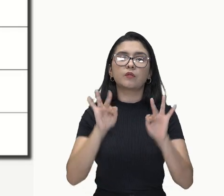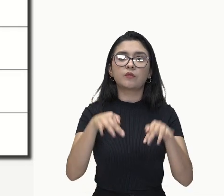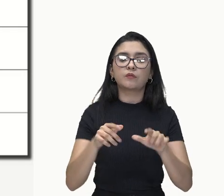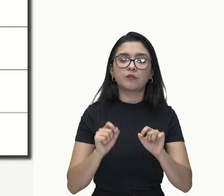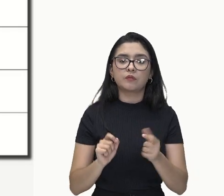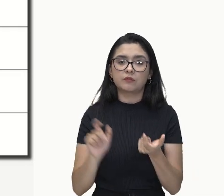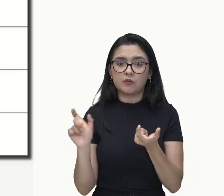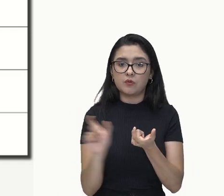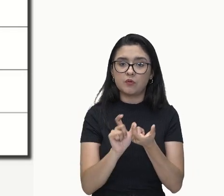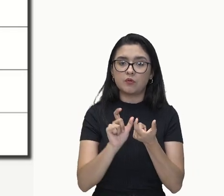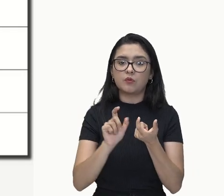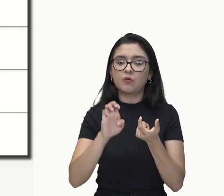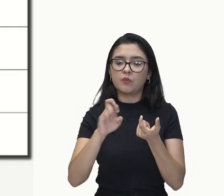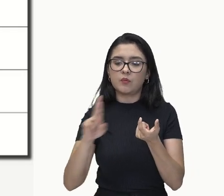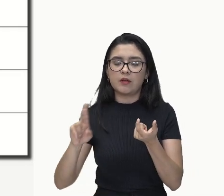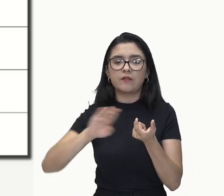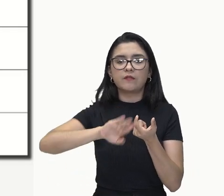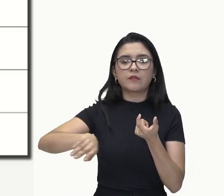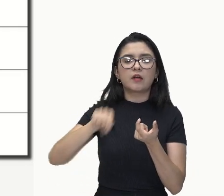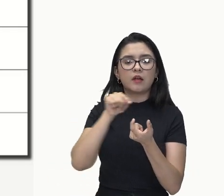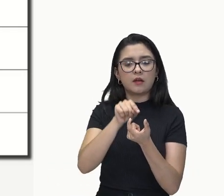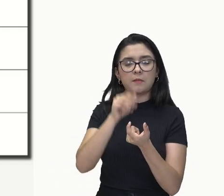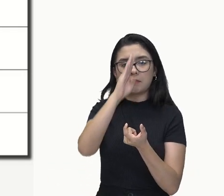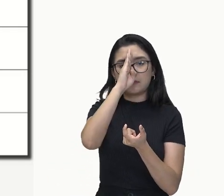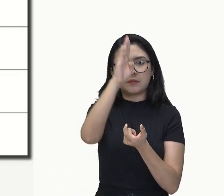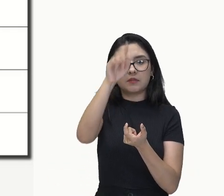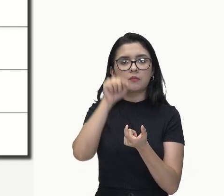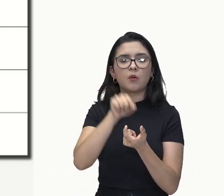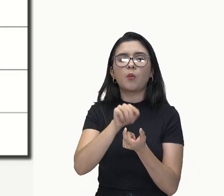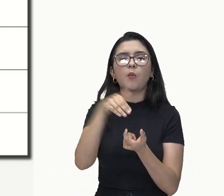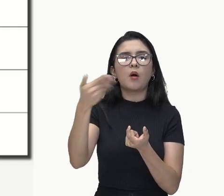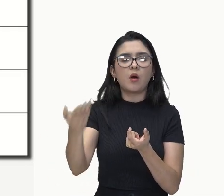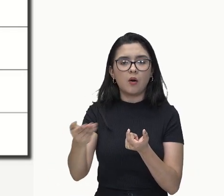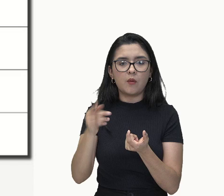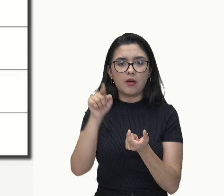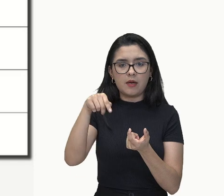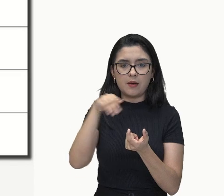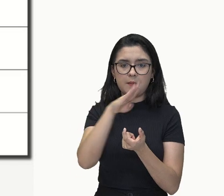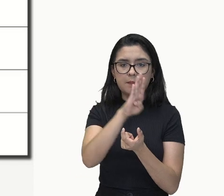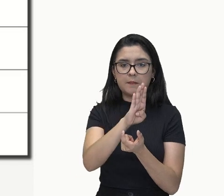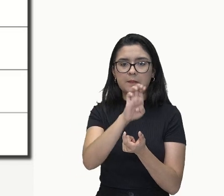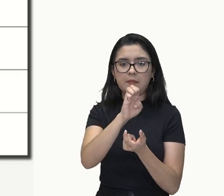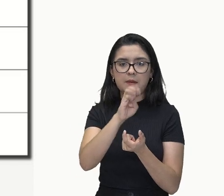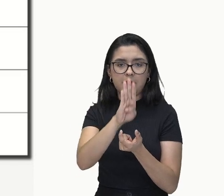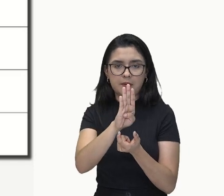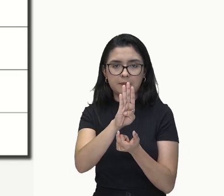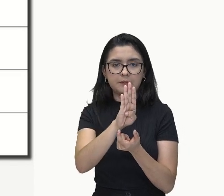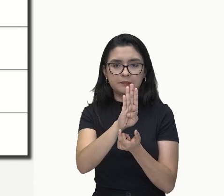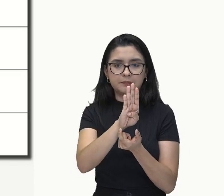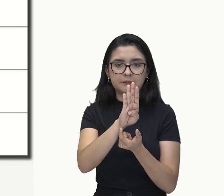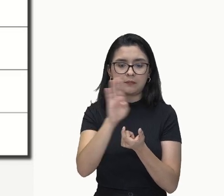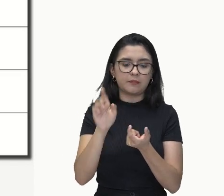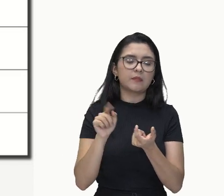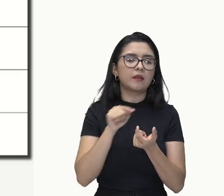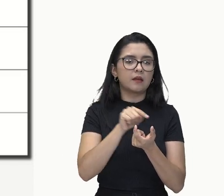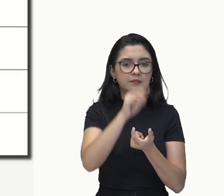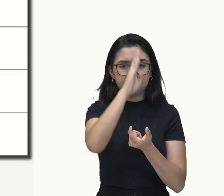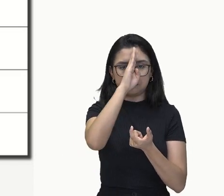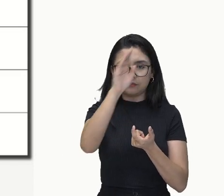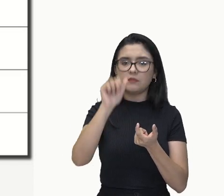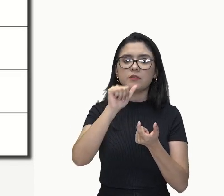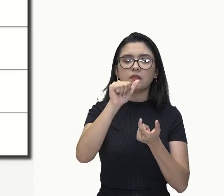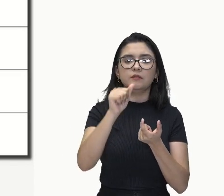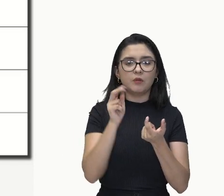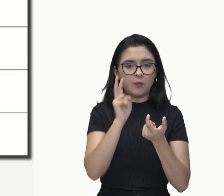vai sobrar para nós? A raiz. A raiz do verbo beber é beb. B é B. Se repete aqui,